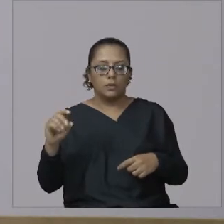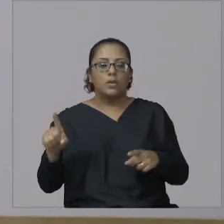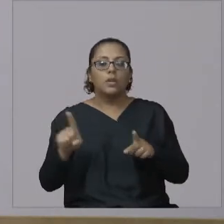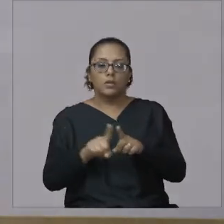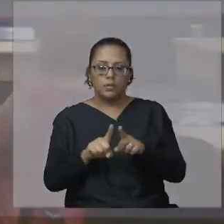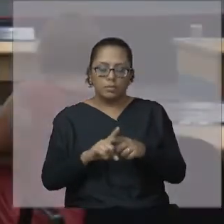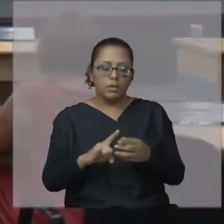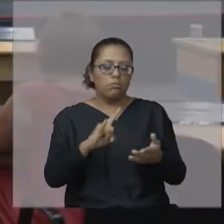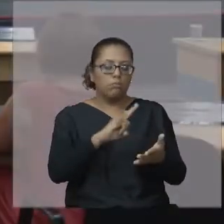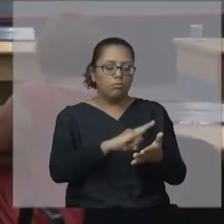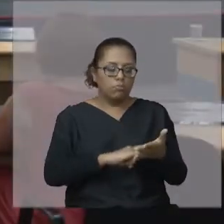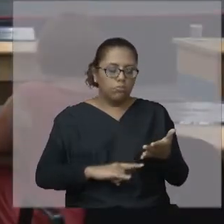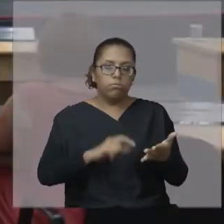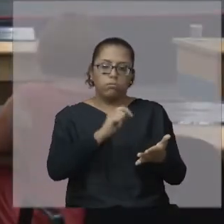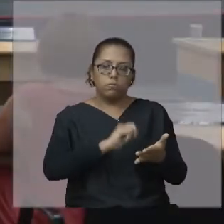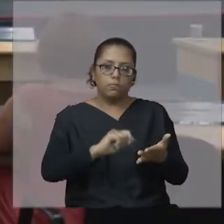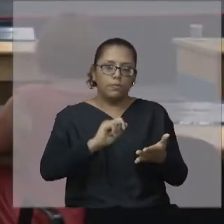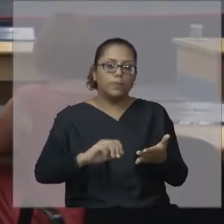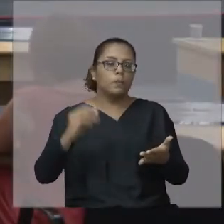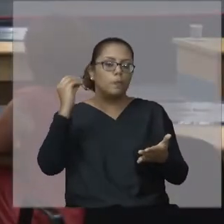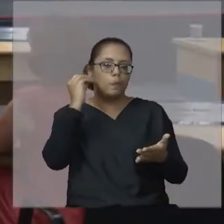vice-presidente.